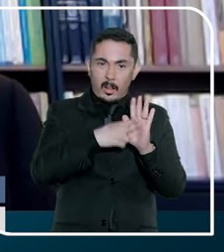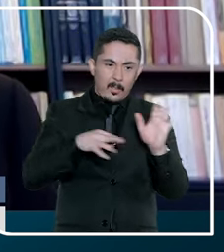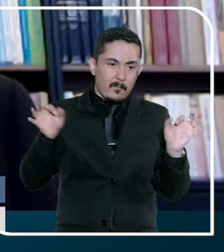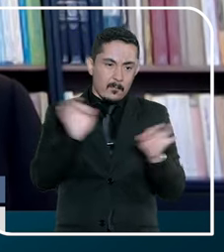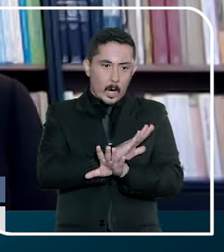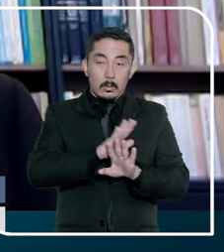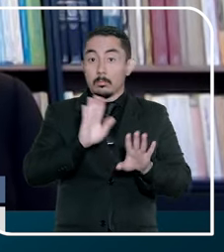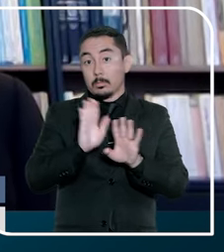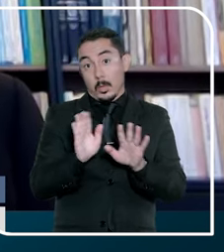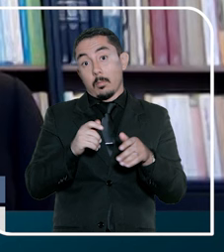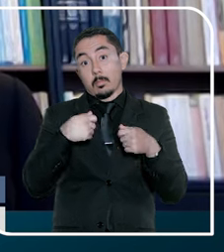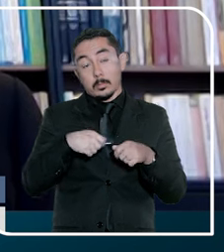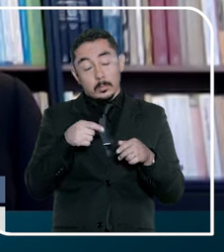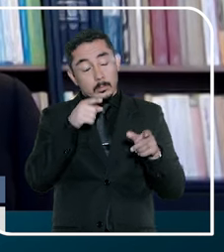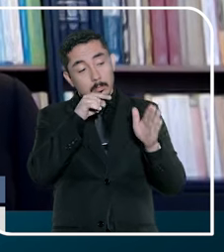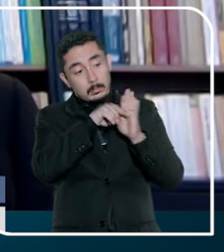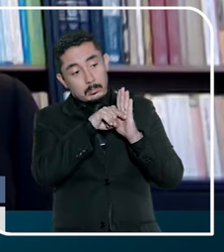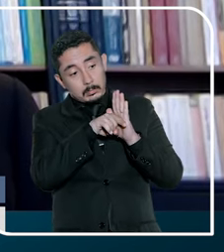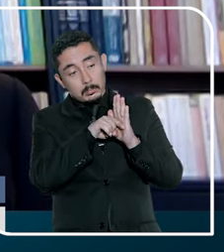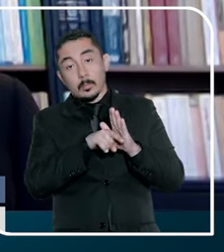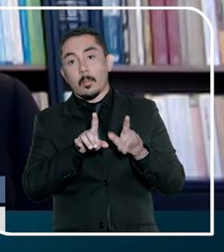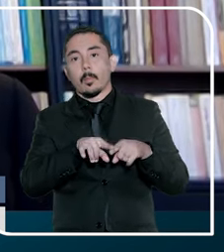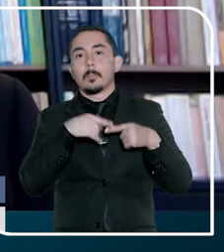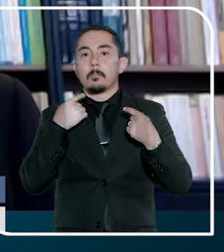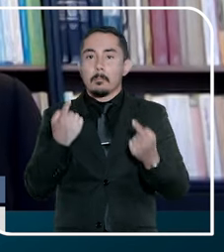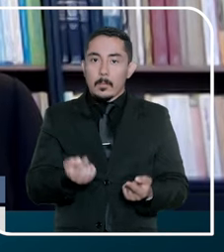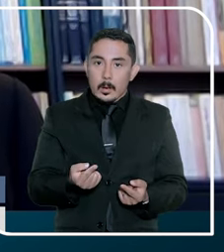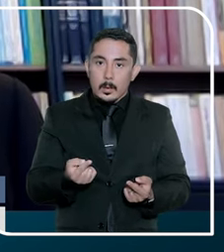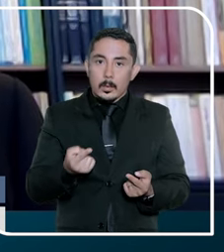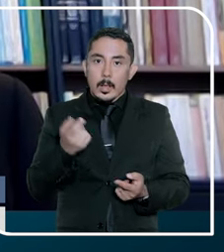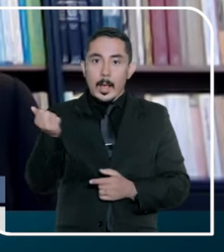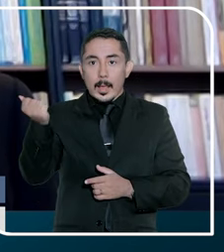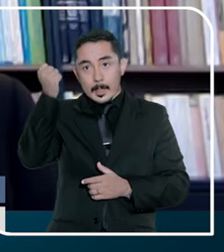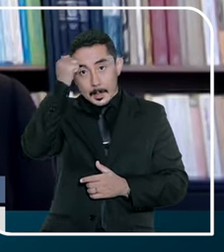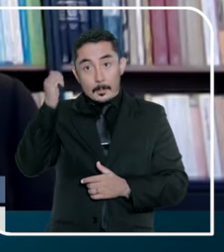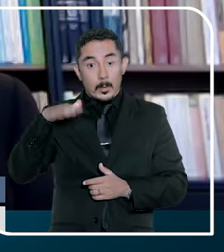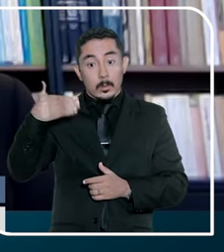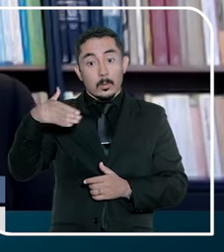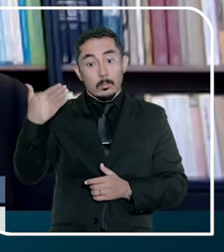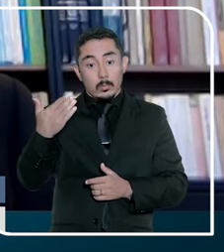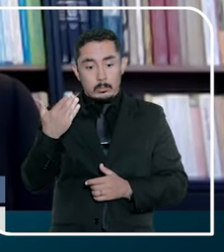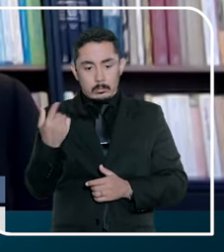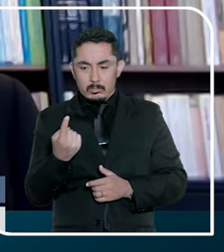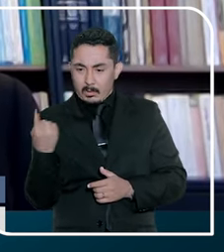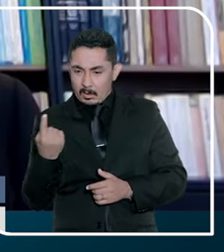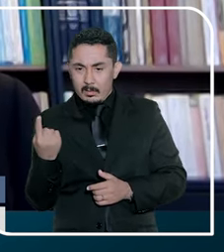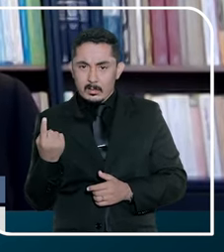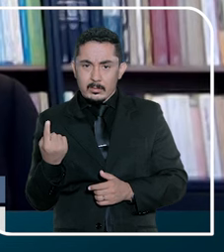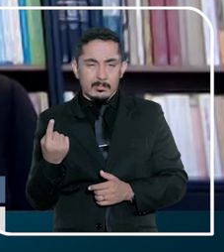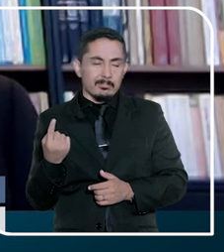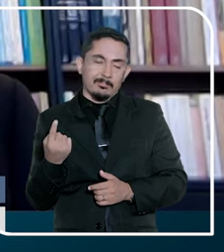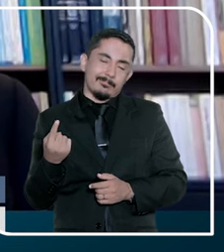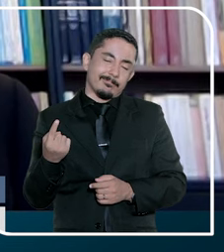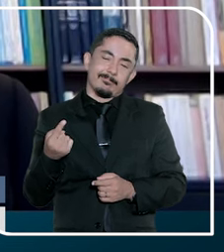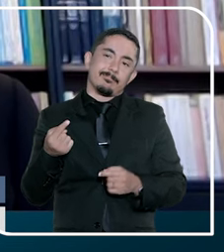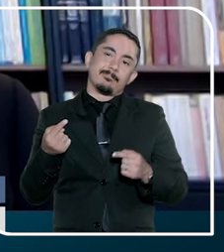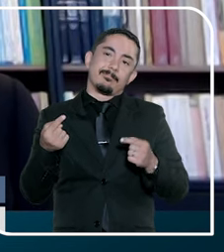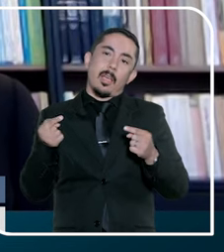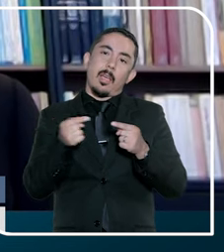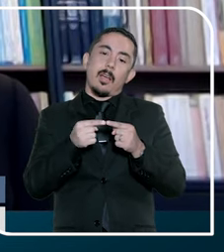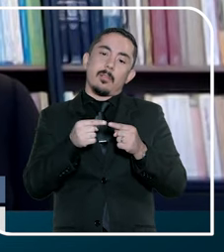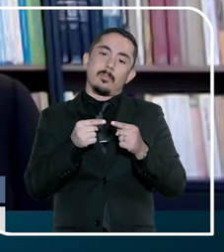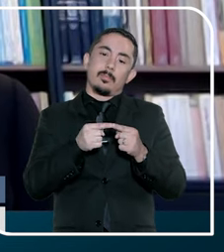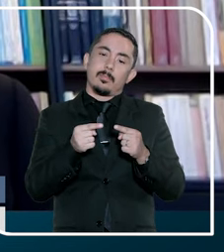em todos os casos mas o arrependimento posterior por si só não me parece que seja que seja suficiente